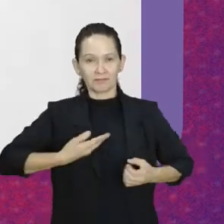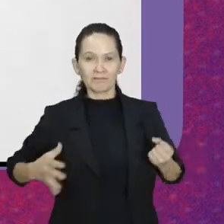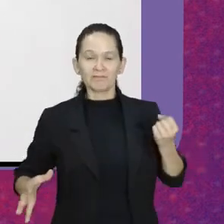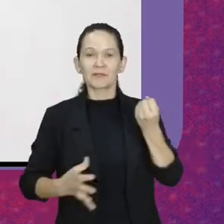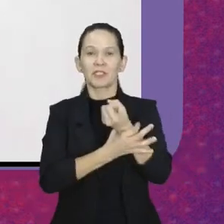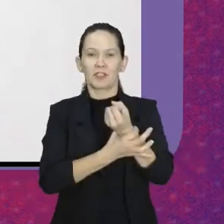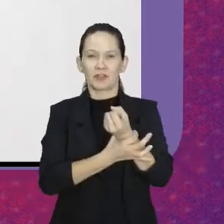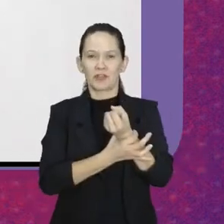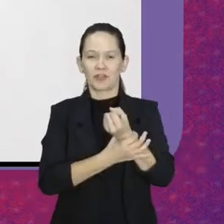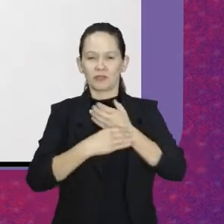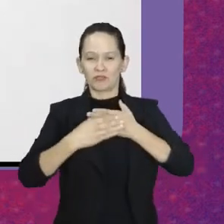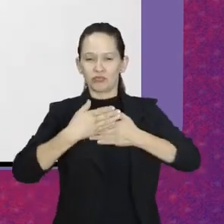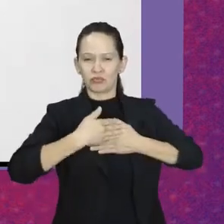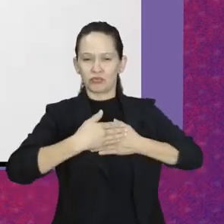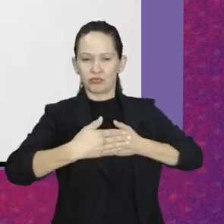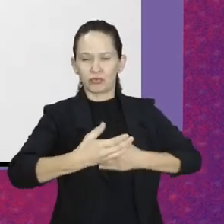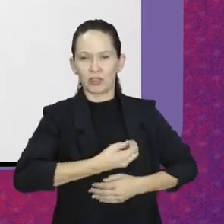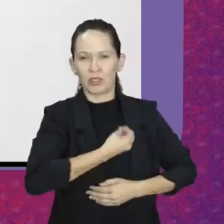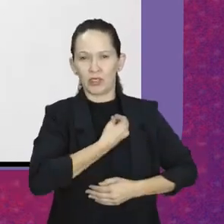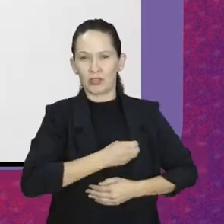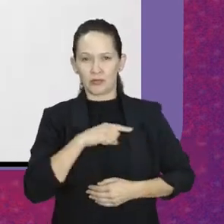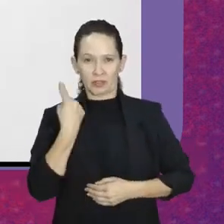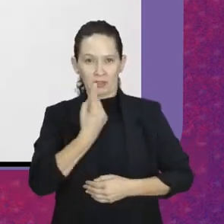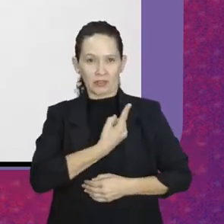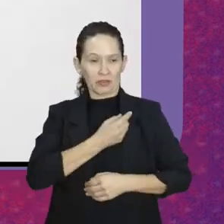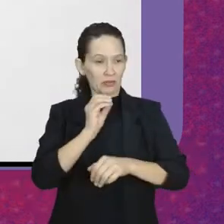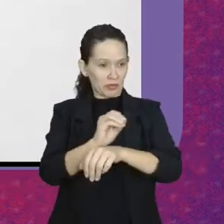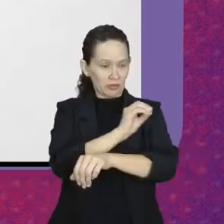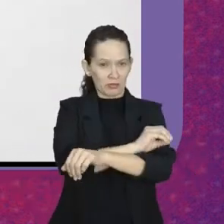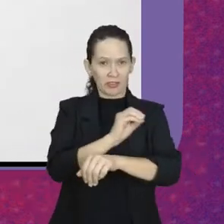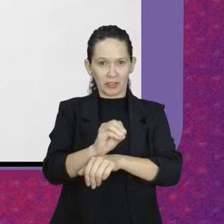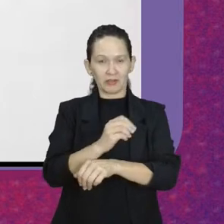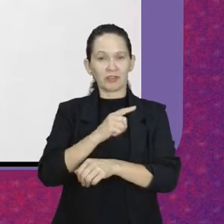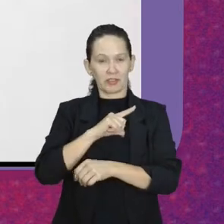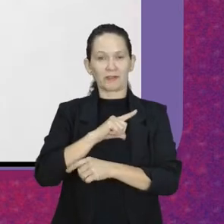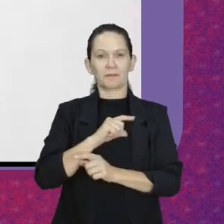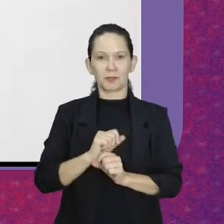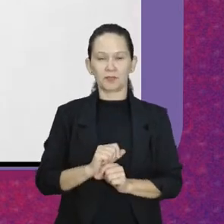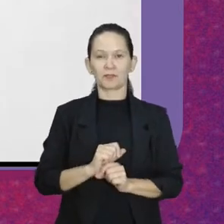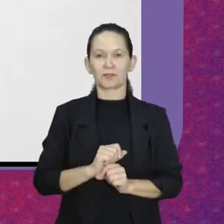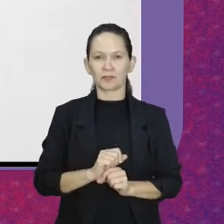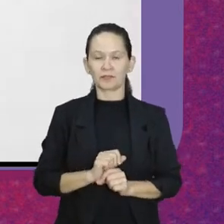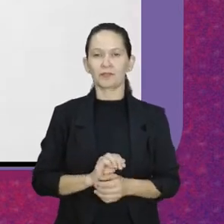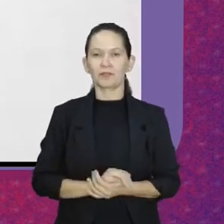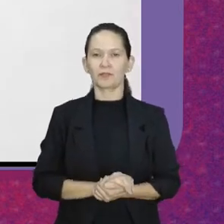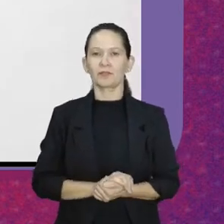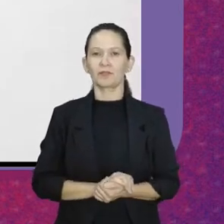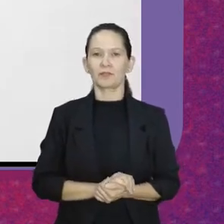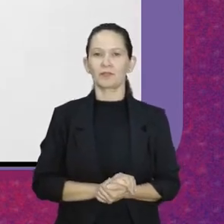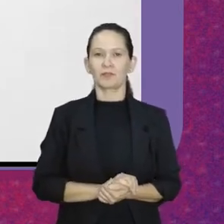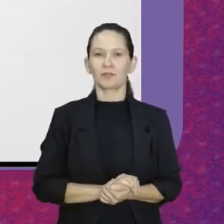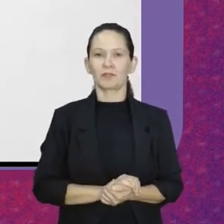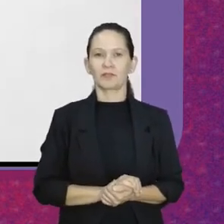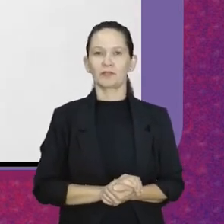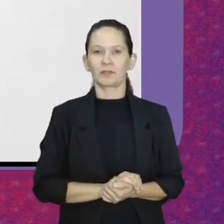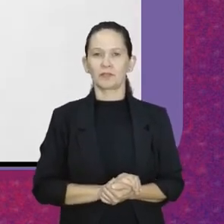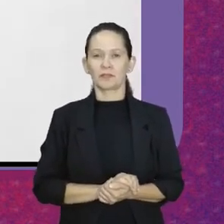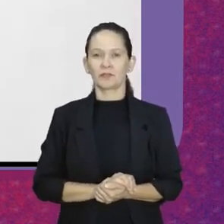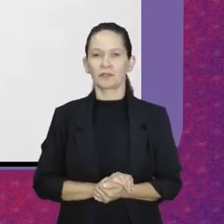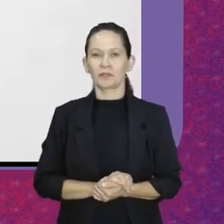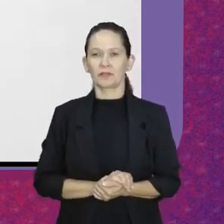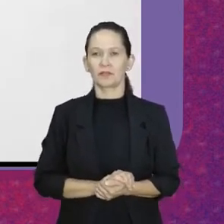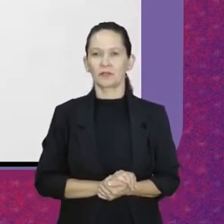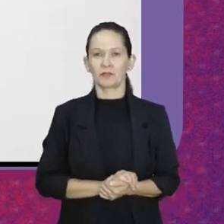garantir que ao longo da vida, né, todos nós precisamos de cuidados, então, desde a infância até a velhice,